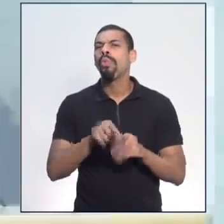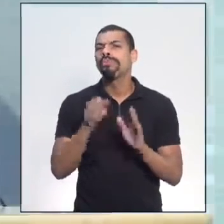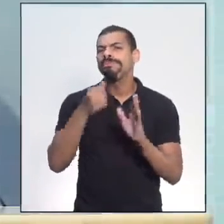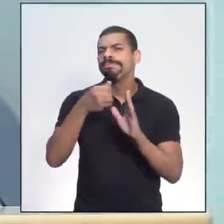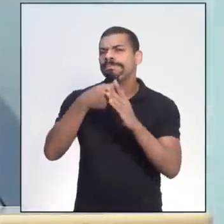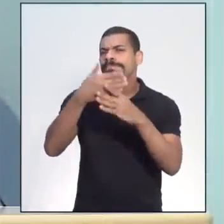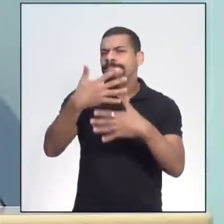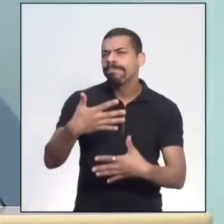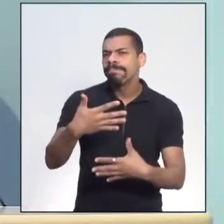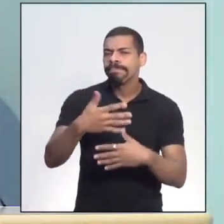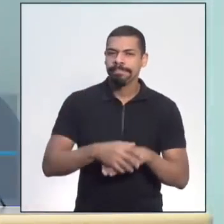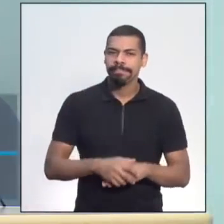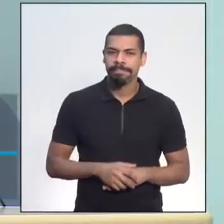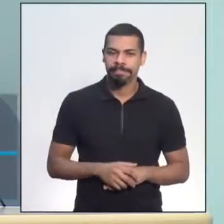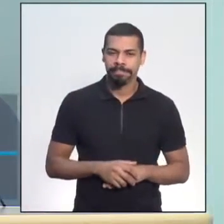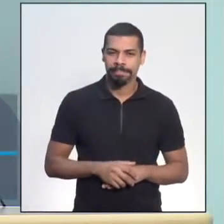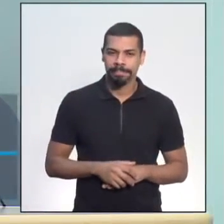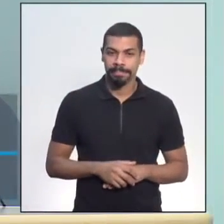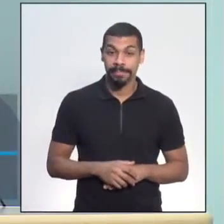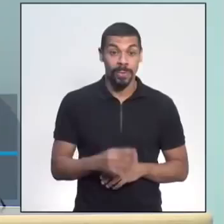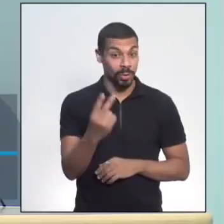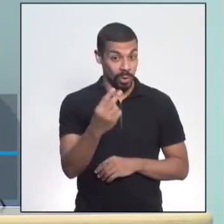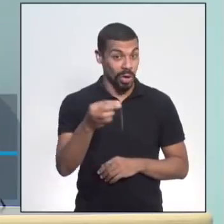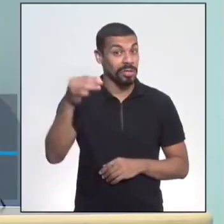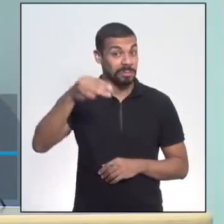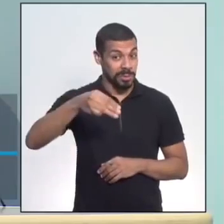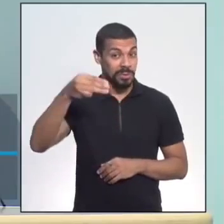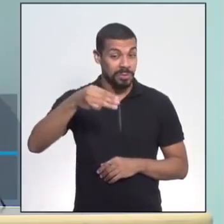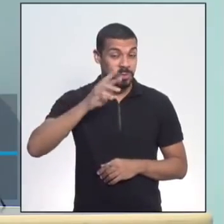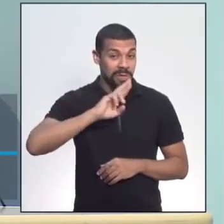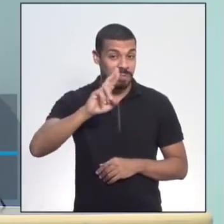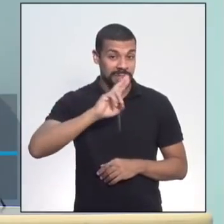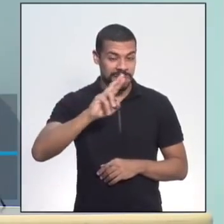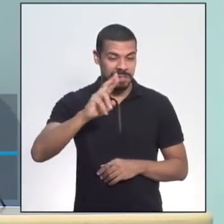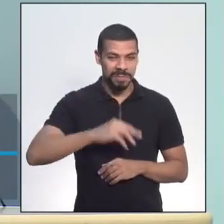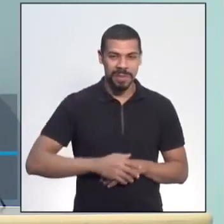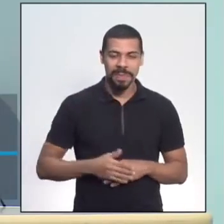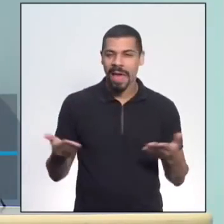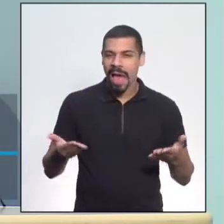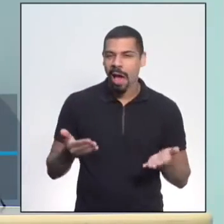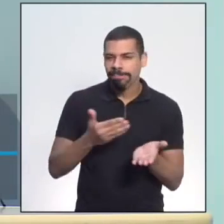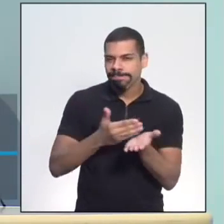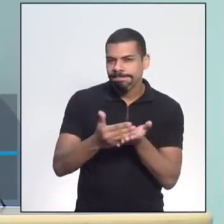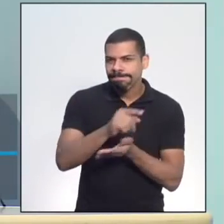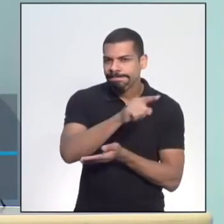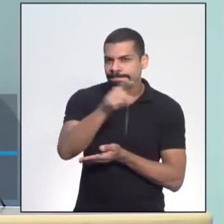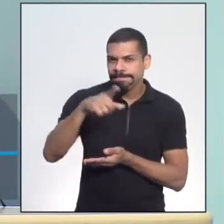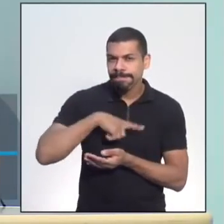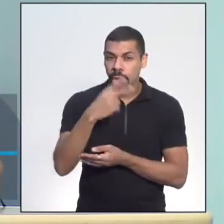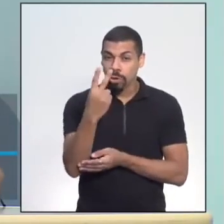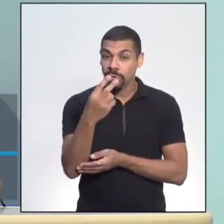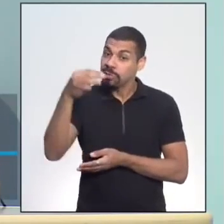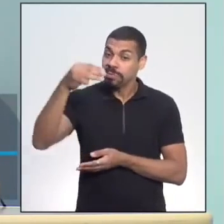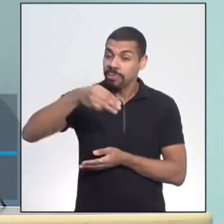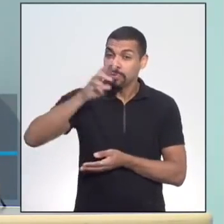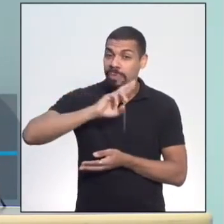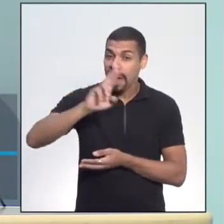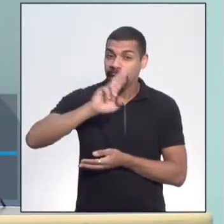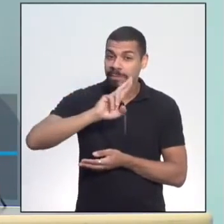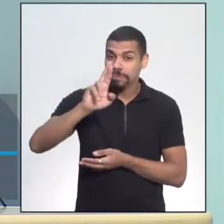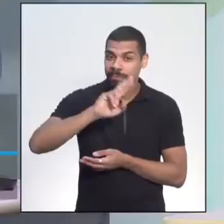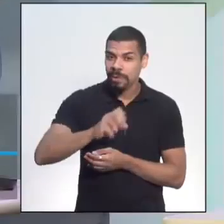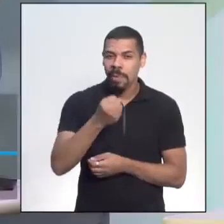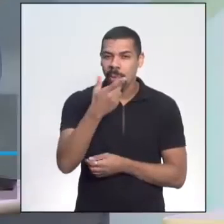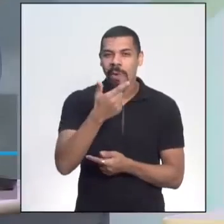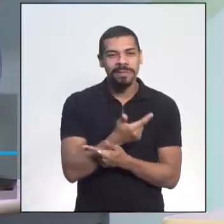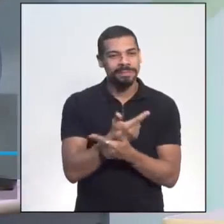chat? Professora Roberta, 2 minutos. Bom, então, a partir de agora, 2 minutos para atividade.